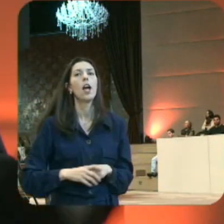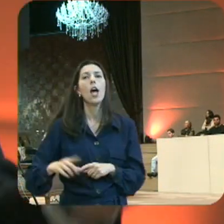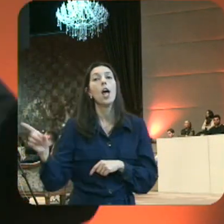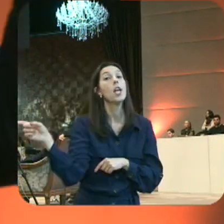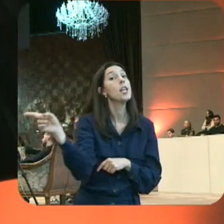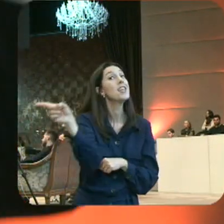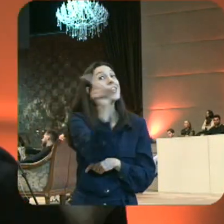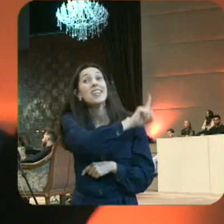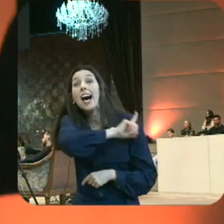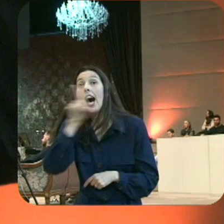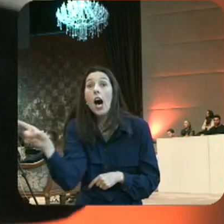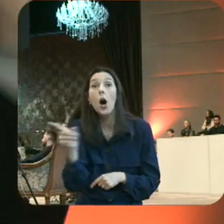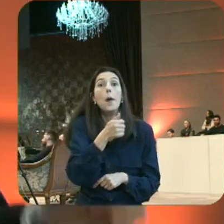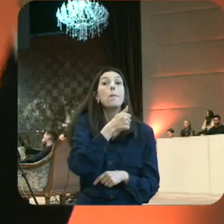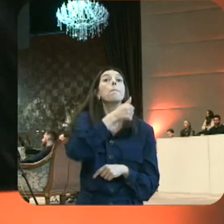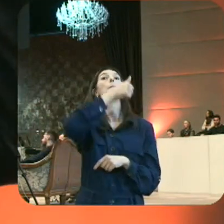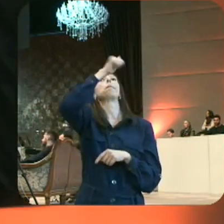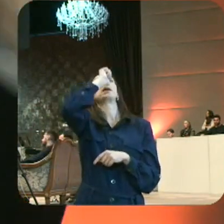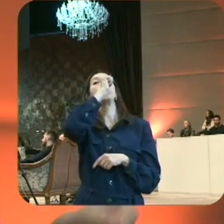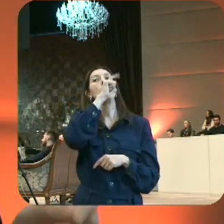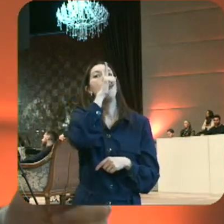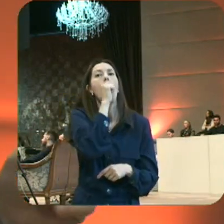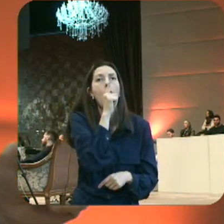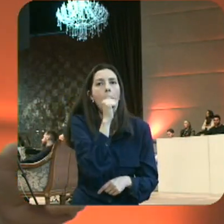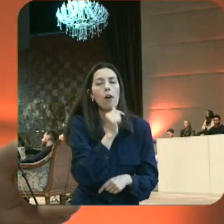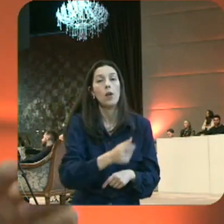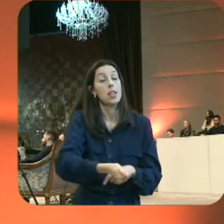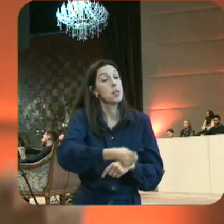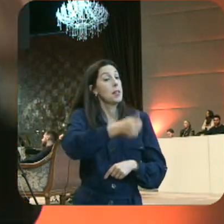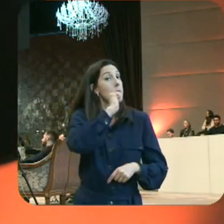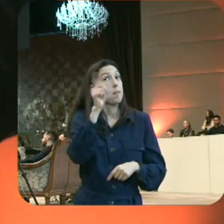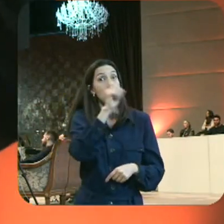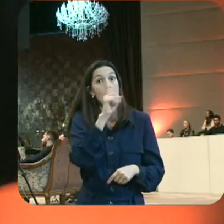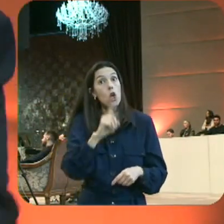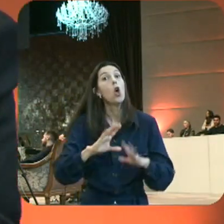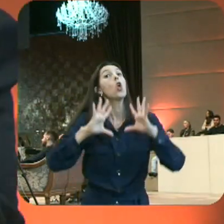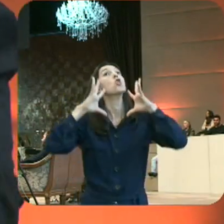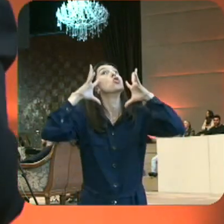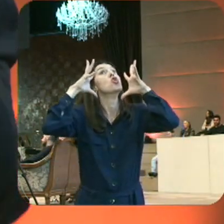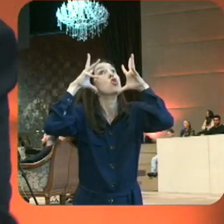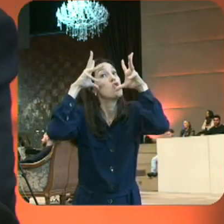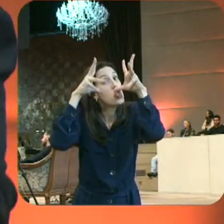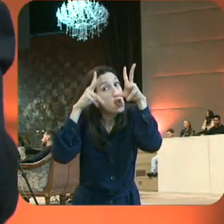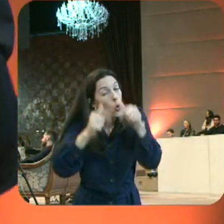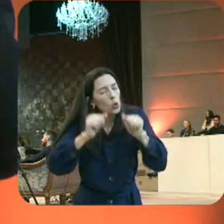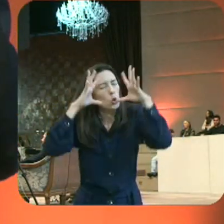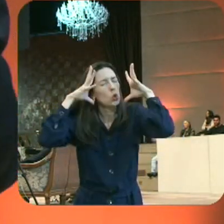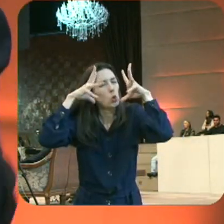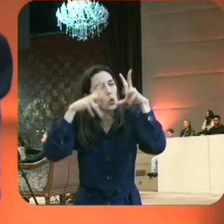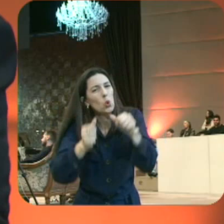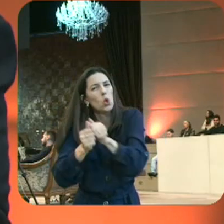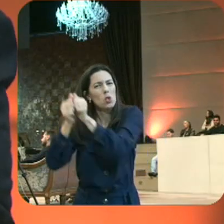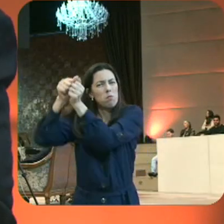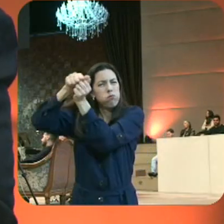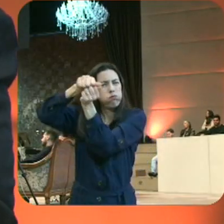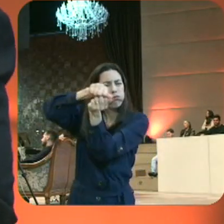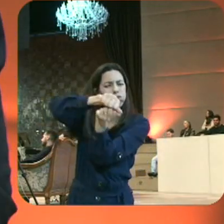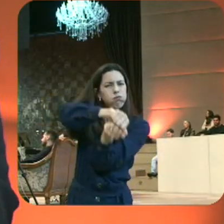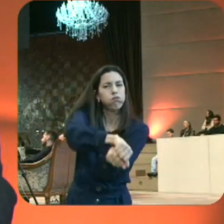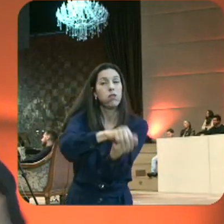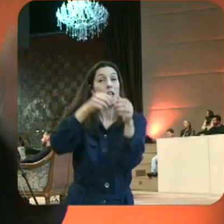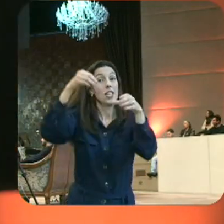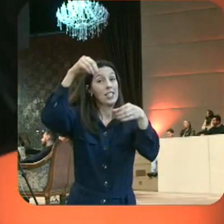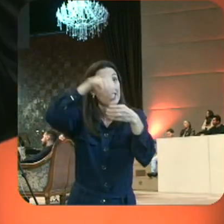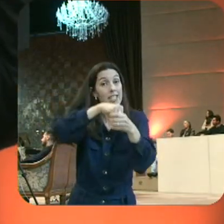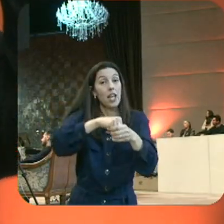Não beba a água que está nessa garrafa. Coloque tudo dentro da bomba,